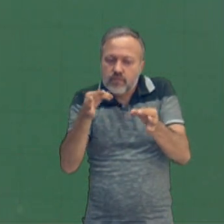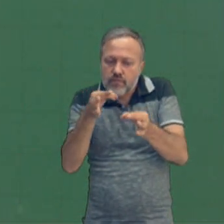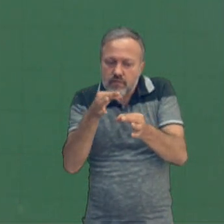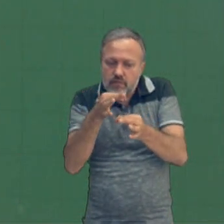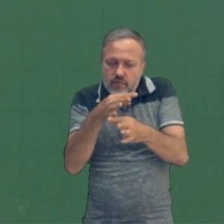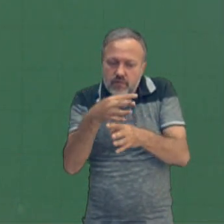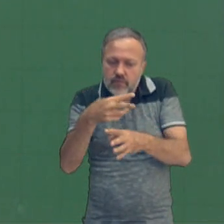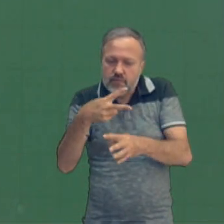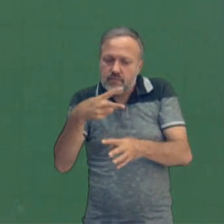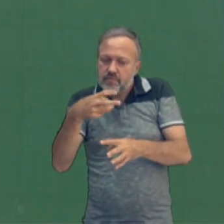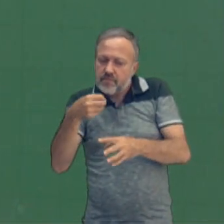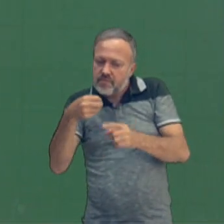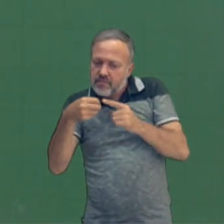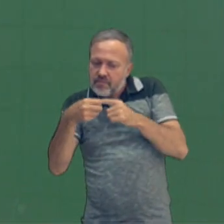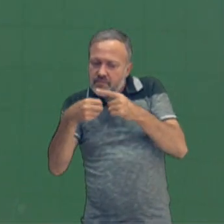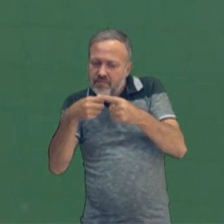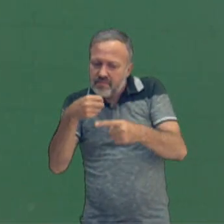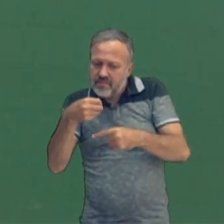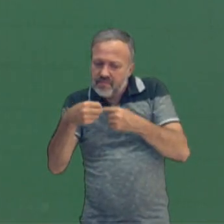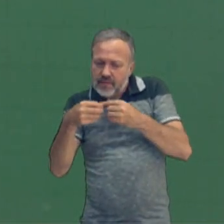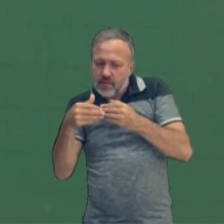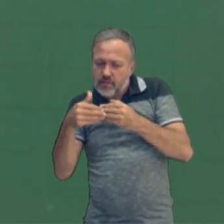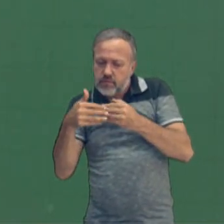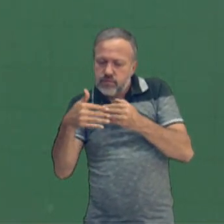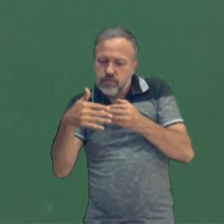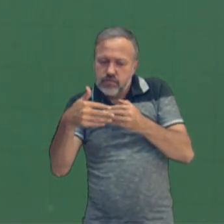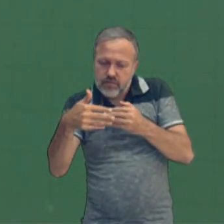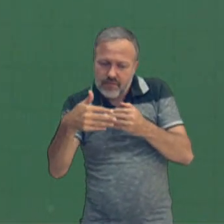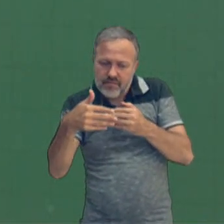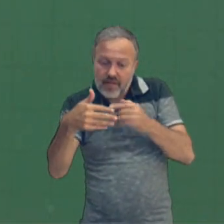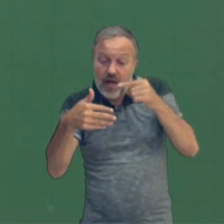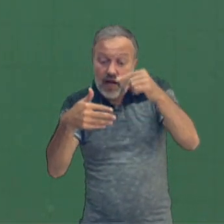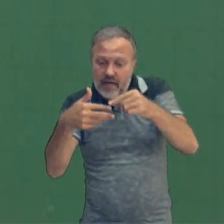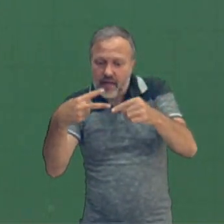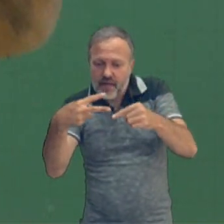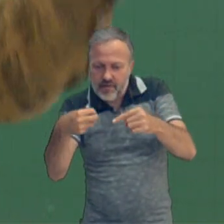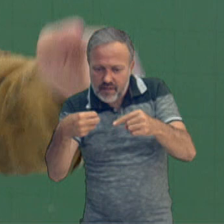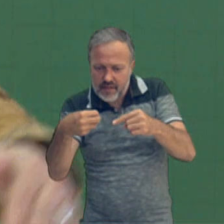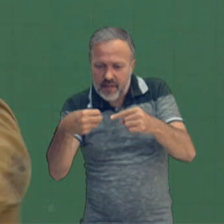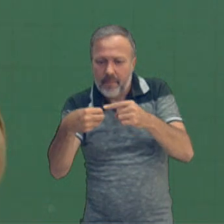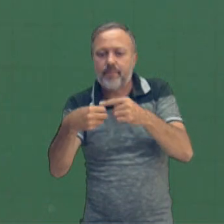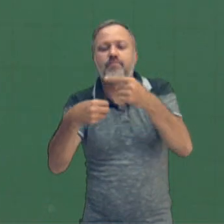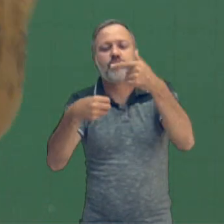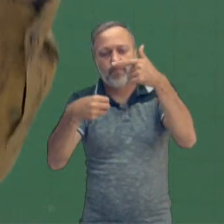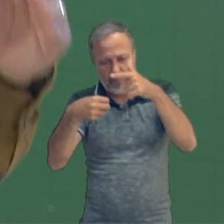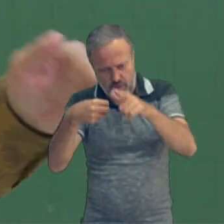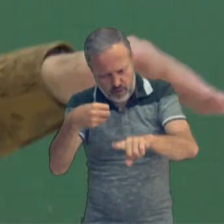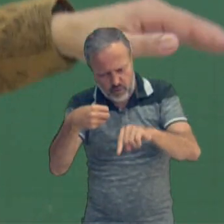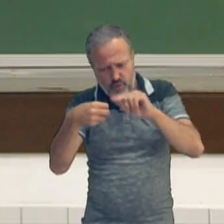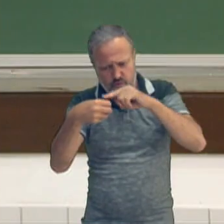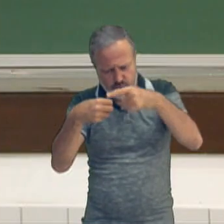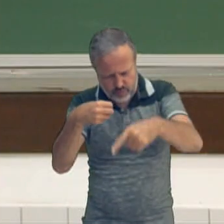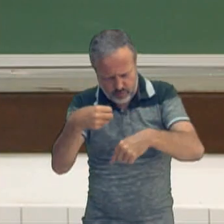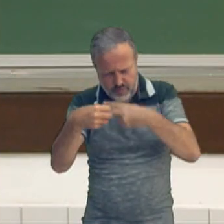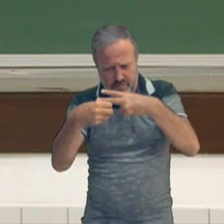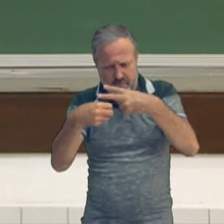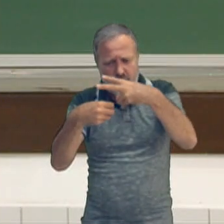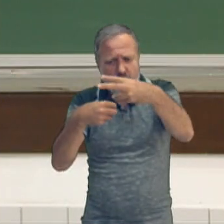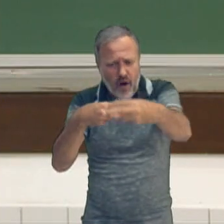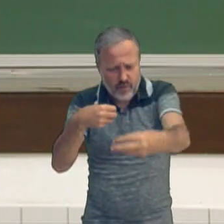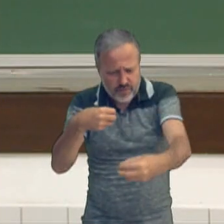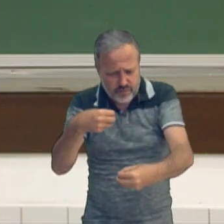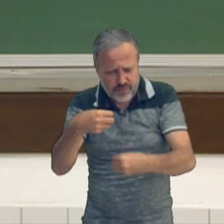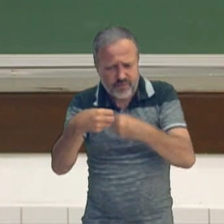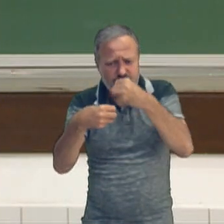tradição, como os orientais e indígenas, que acreditam, aliás, eles são indígenas, que acreditam que tudo é feito por ciclos.